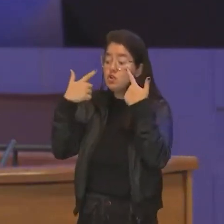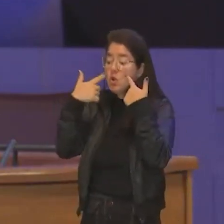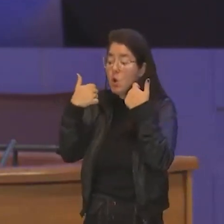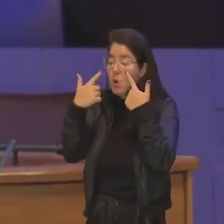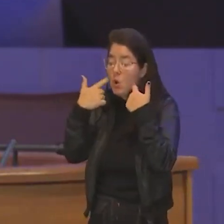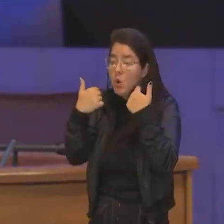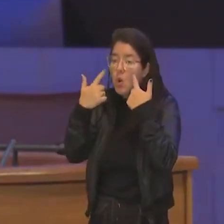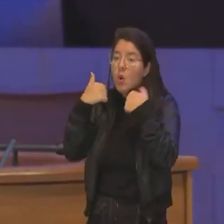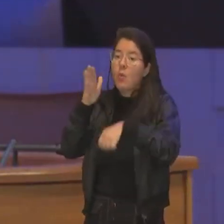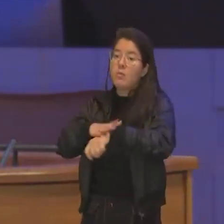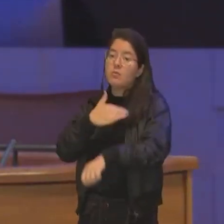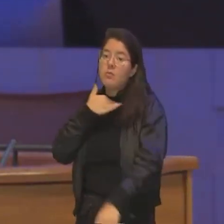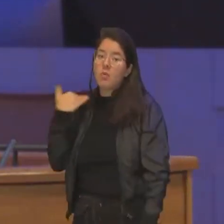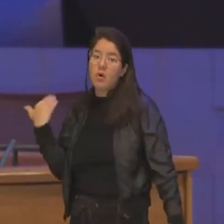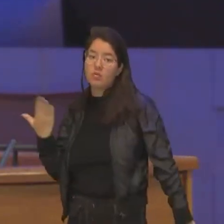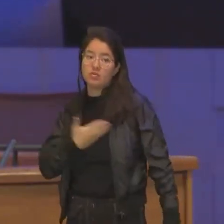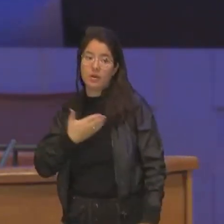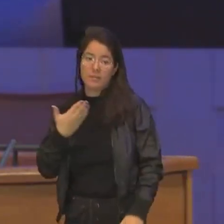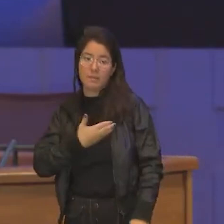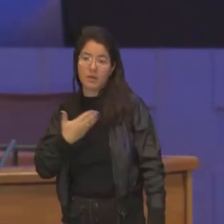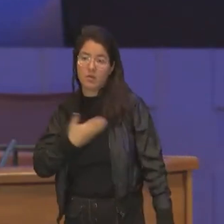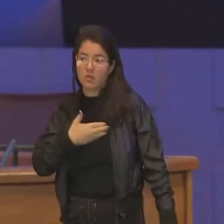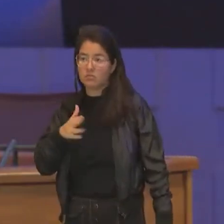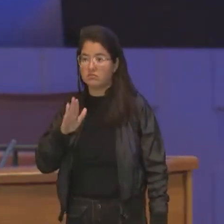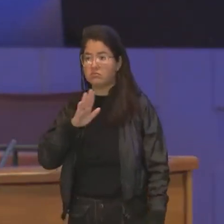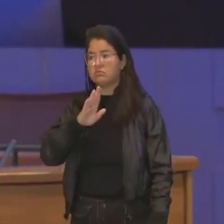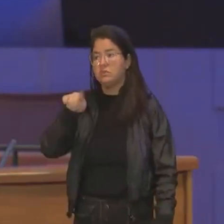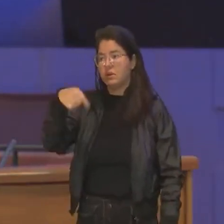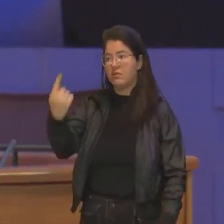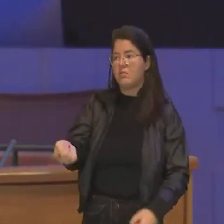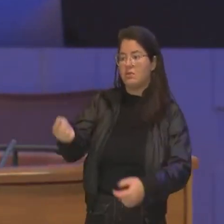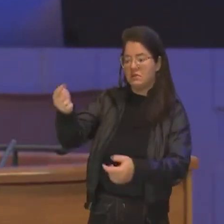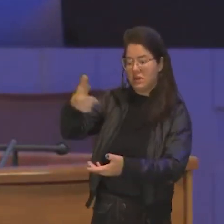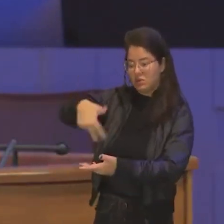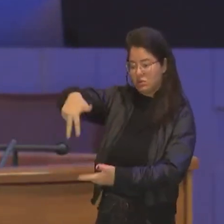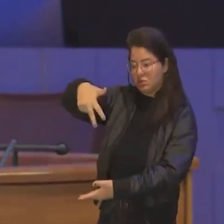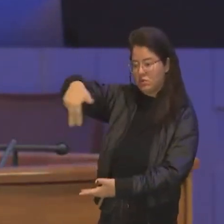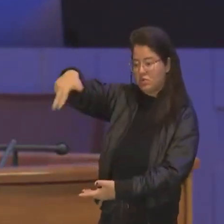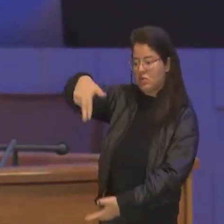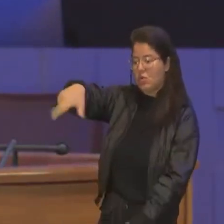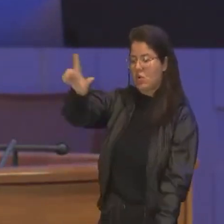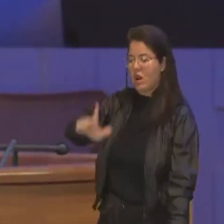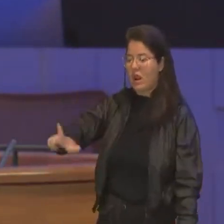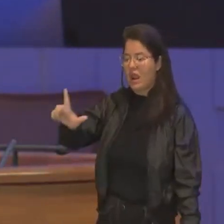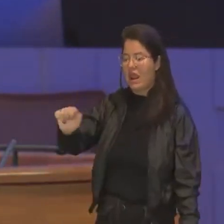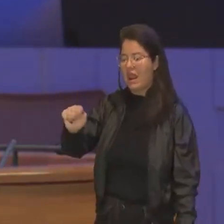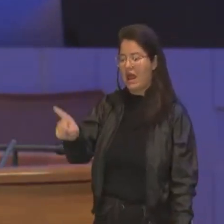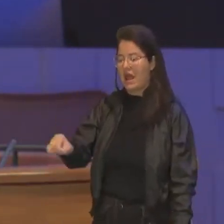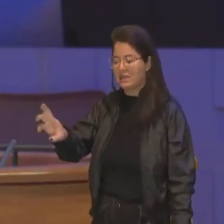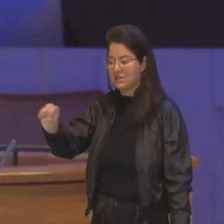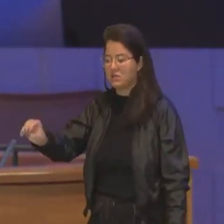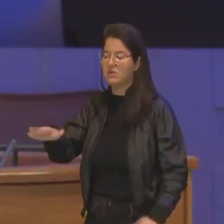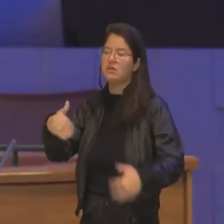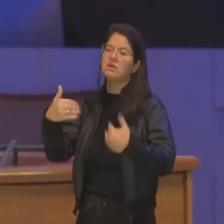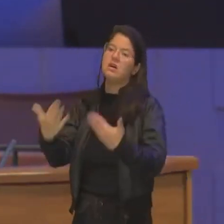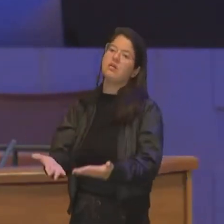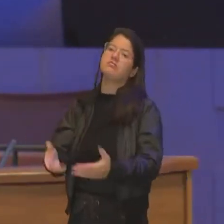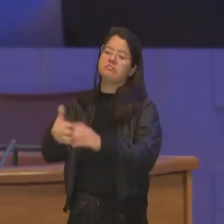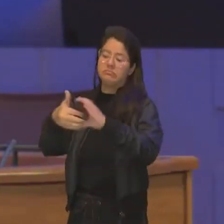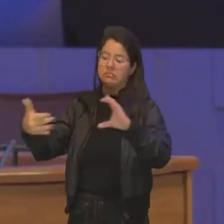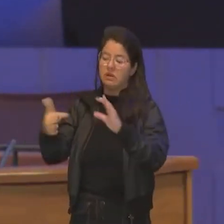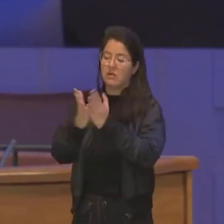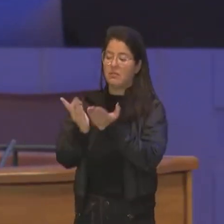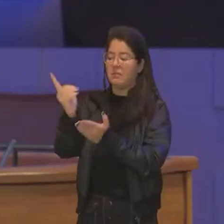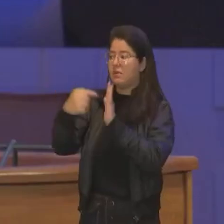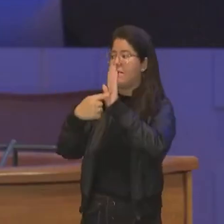na morte do seu amigo Lázaro, depois ressuscitou Lázaro. Essas características, e a Bíblia vai nos mostrar